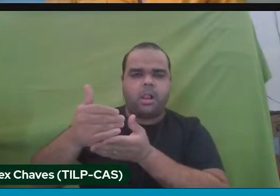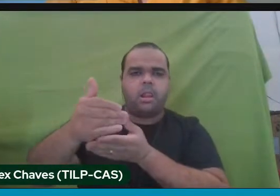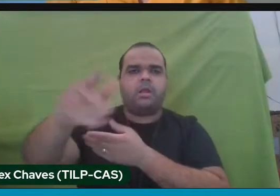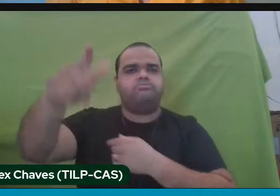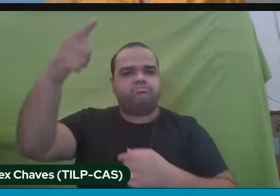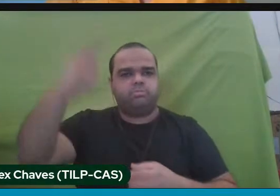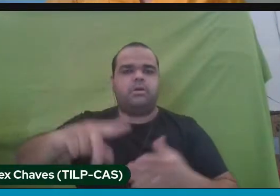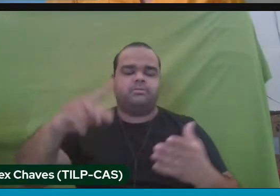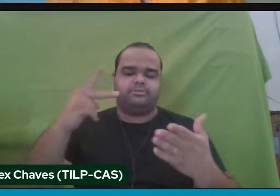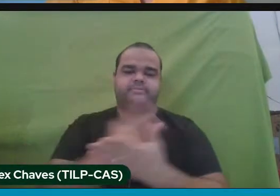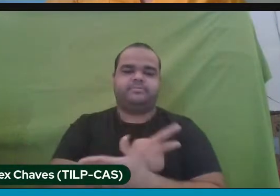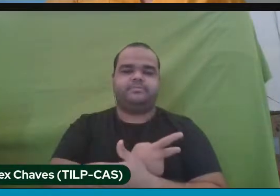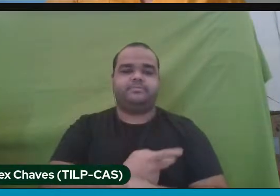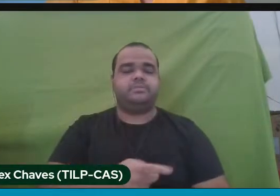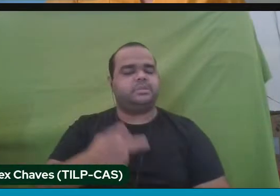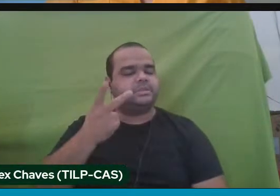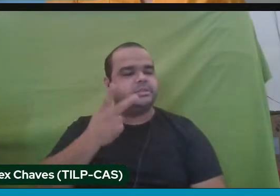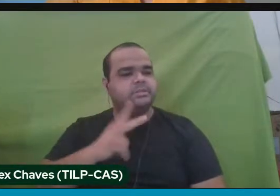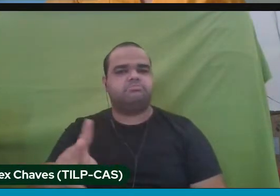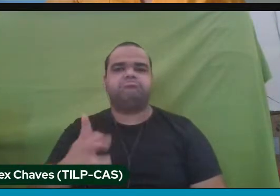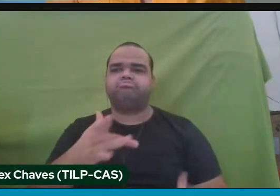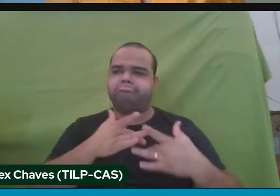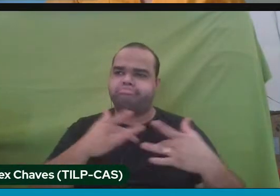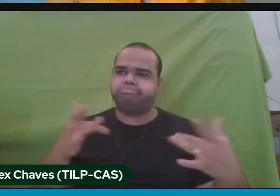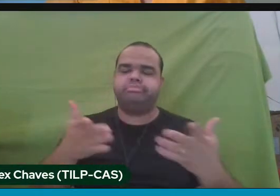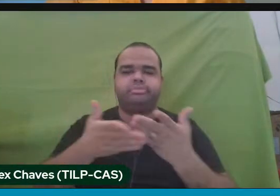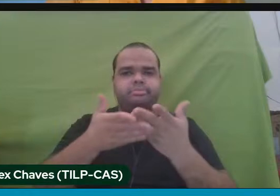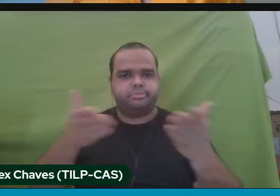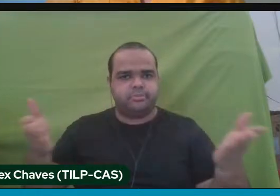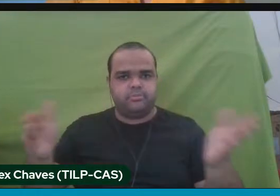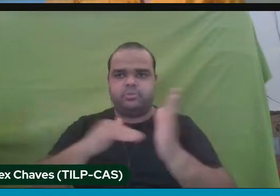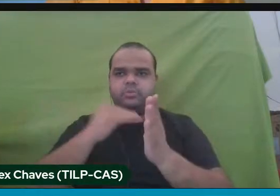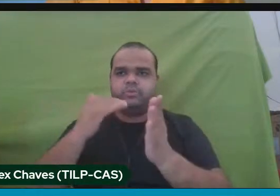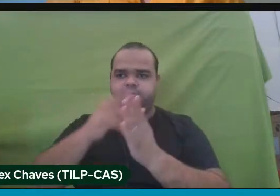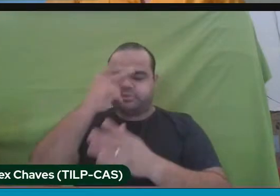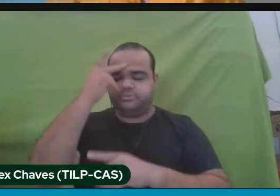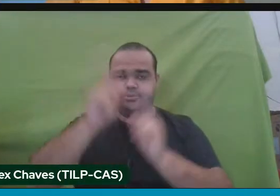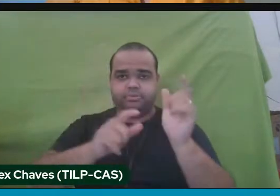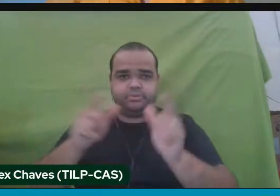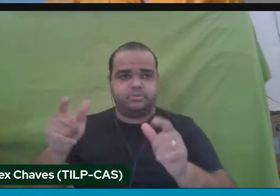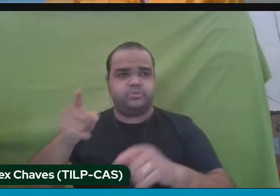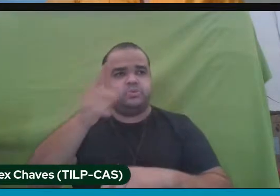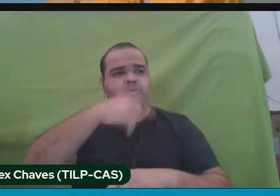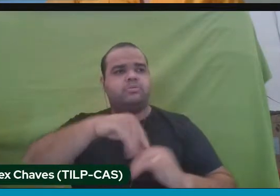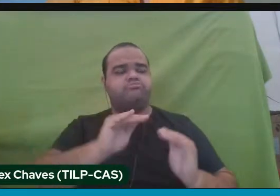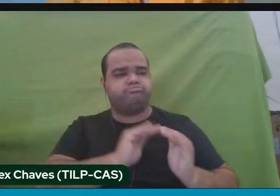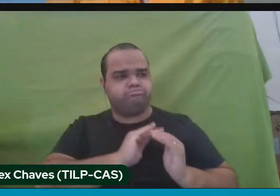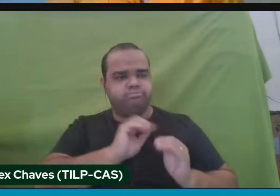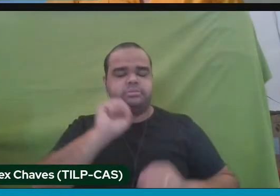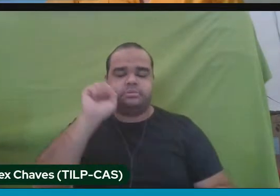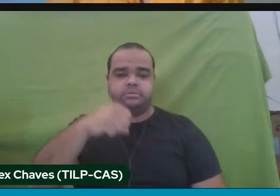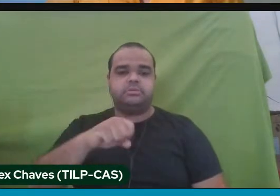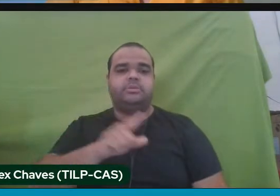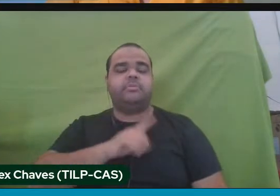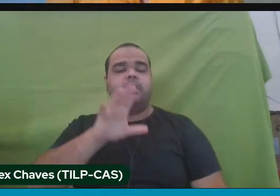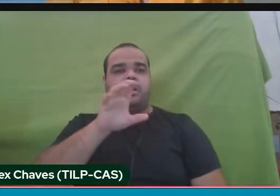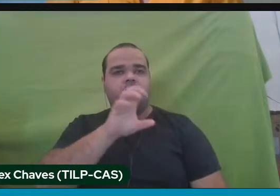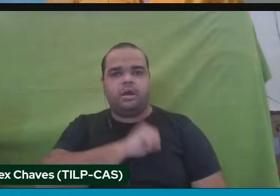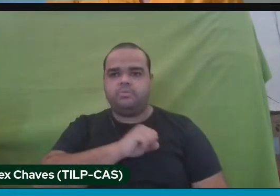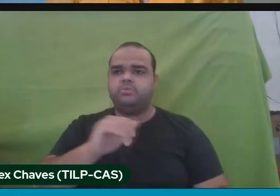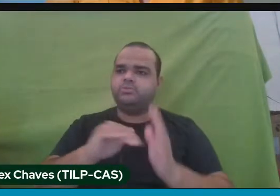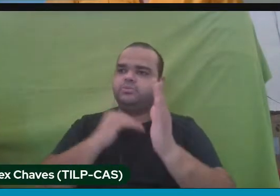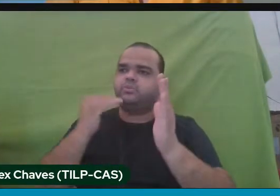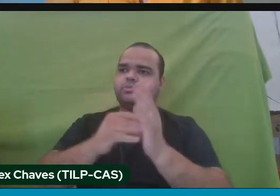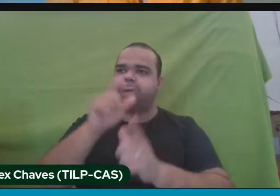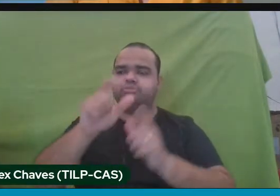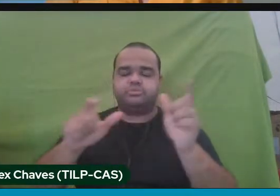repita. Estamos sempre à disposição de todos. Somos apaiano e amamos a todos.